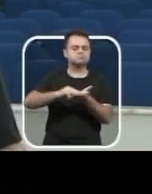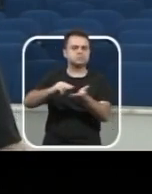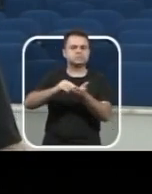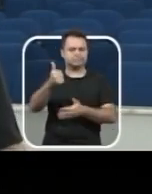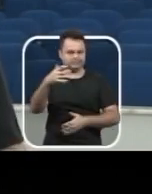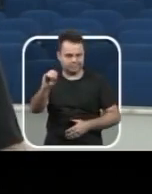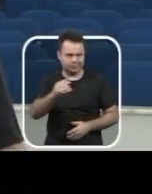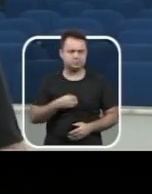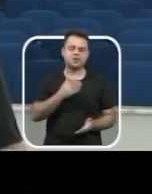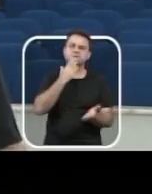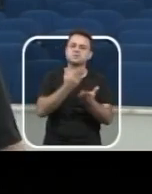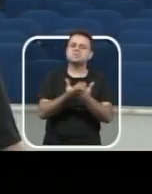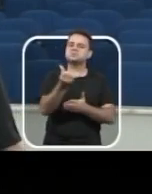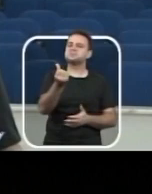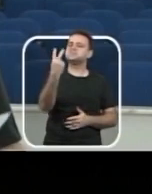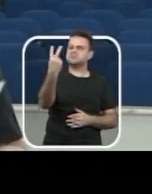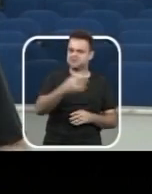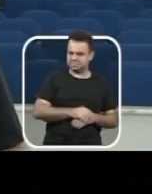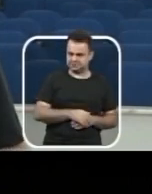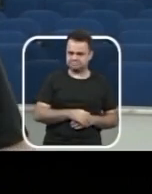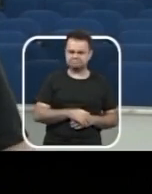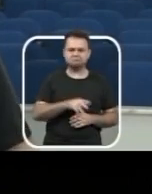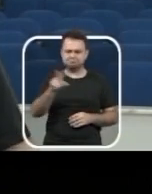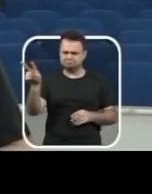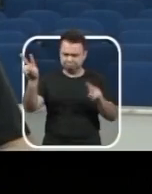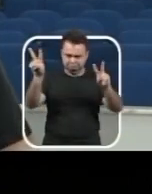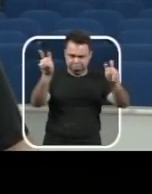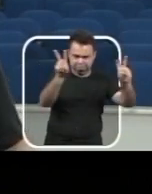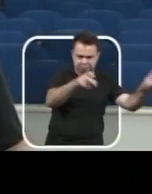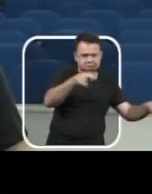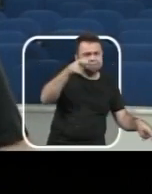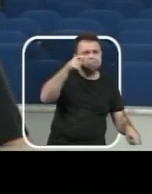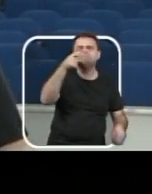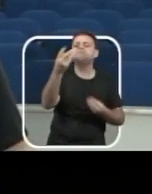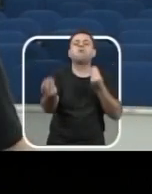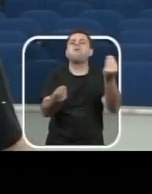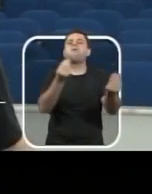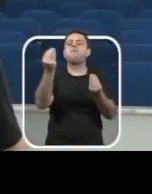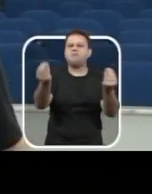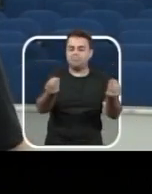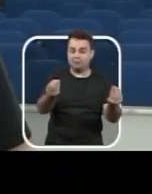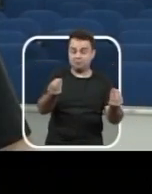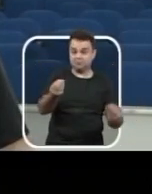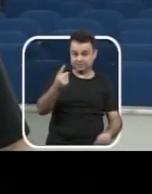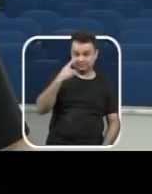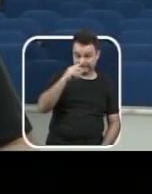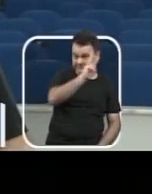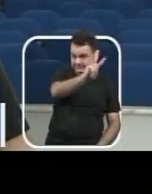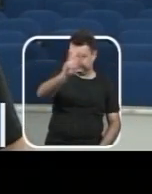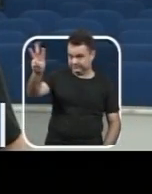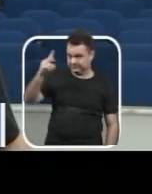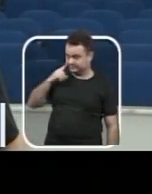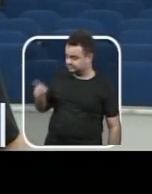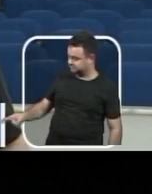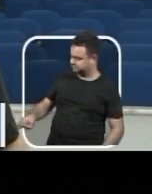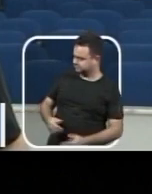moções e 62 requerimentos. Saiba mais sobre os projetos em tramitação aqui na Câmara no site